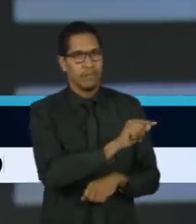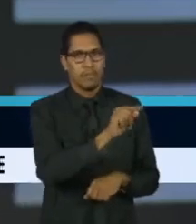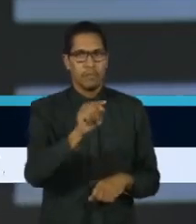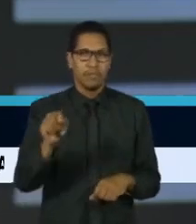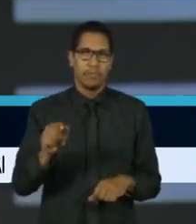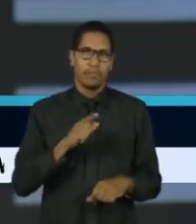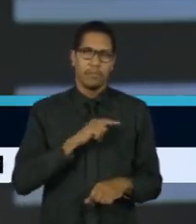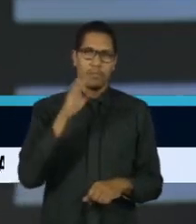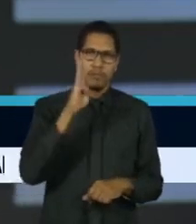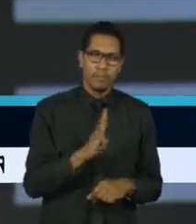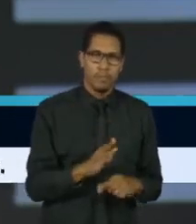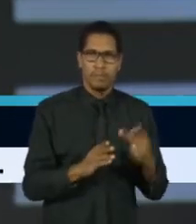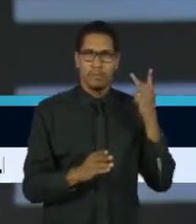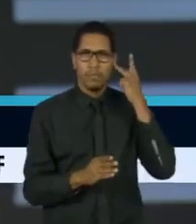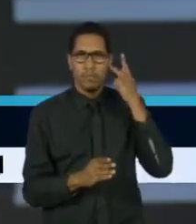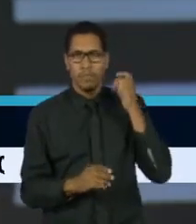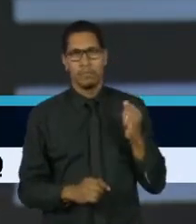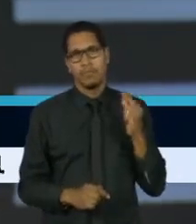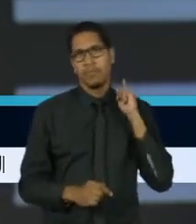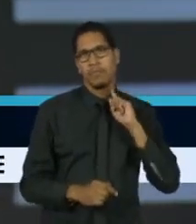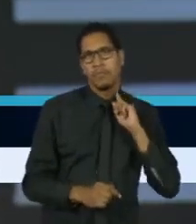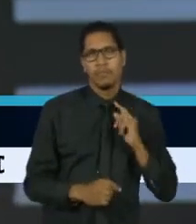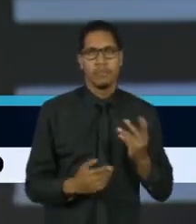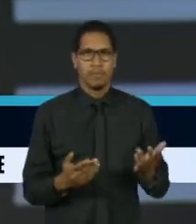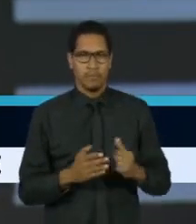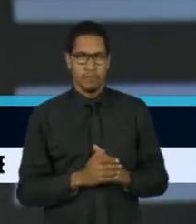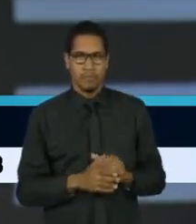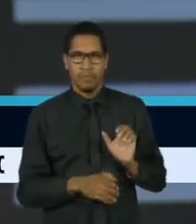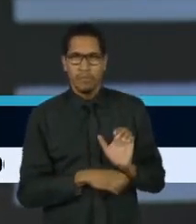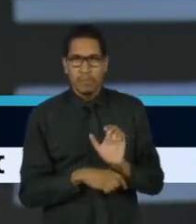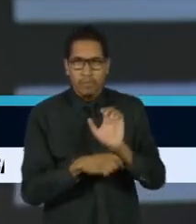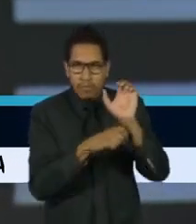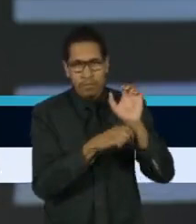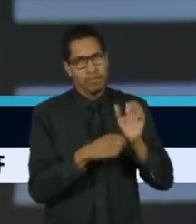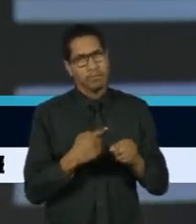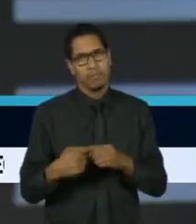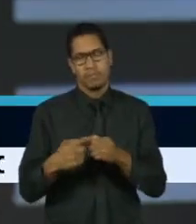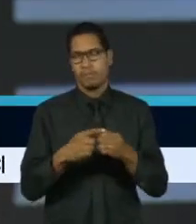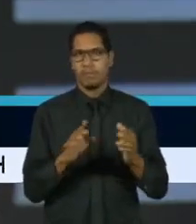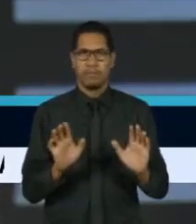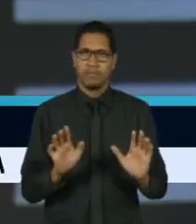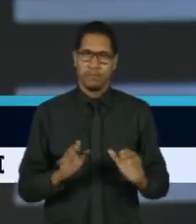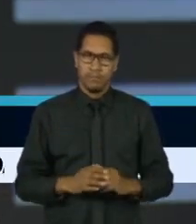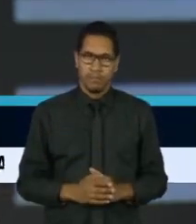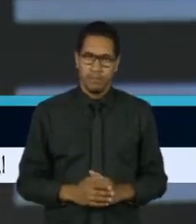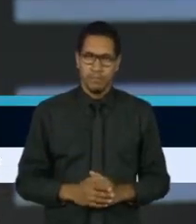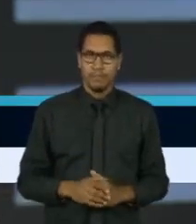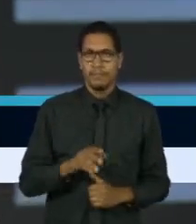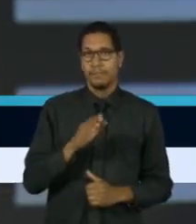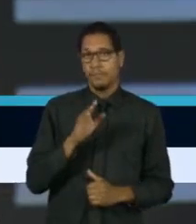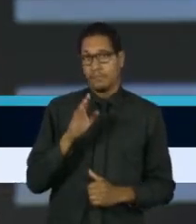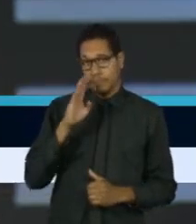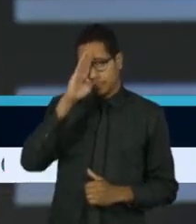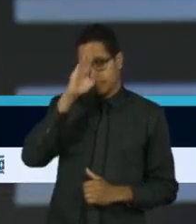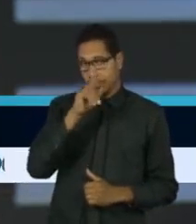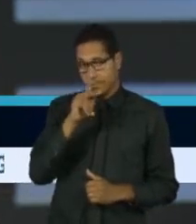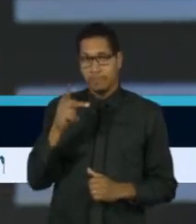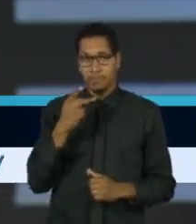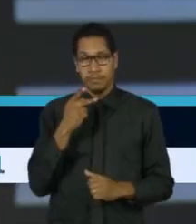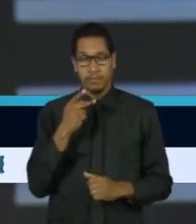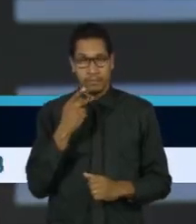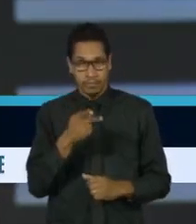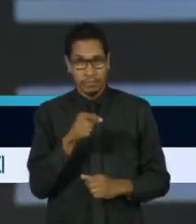São Paulo, de Minas, ou seja, dos estados e dos municípios. O presidente falou que vai votar semana que